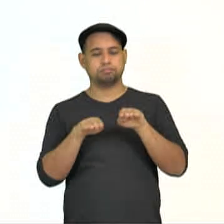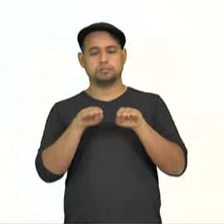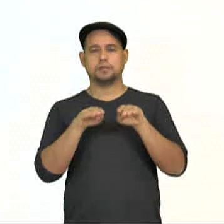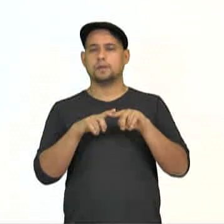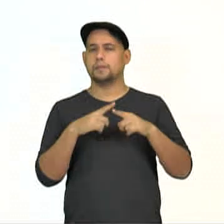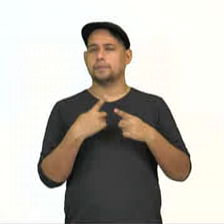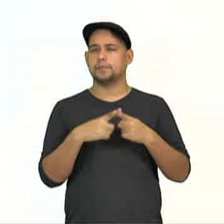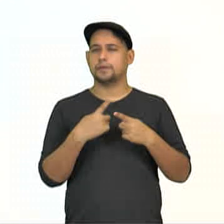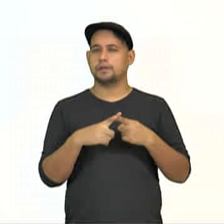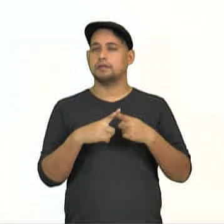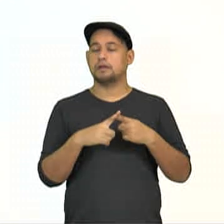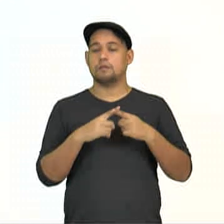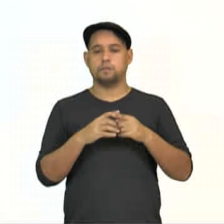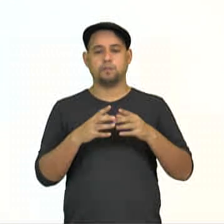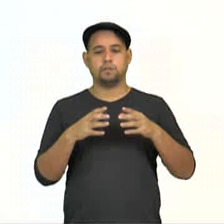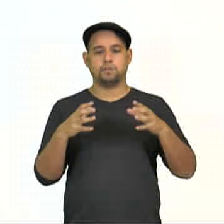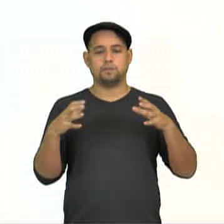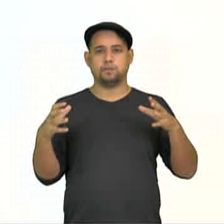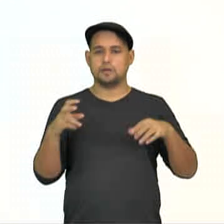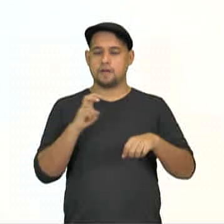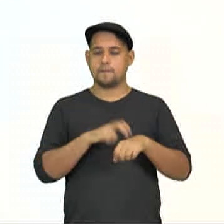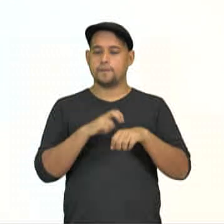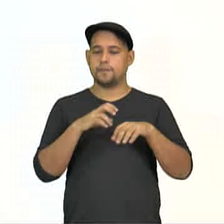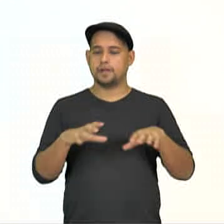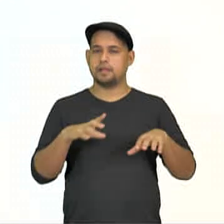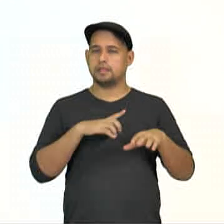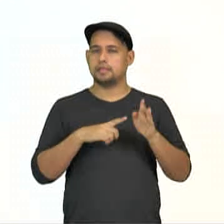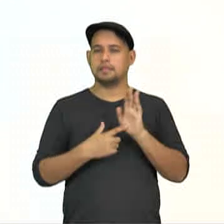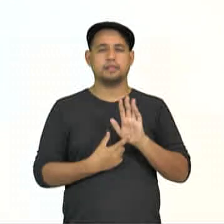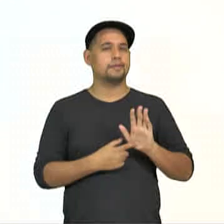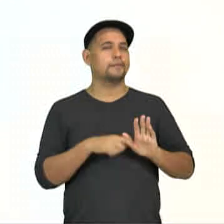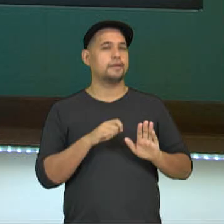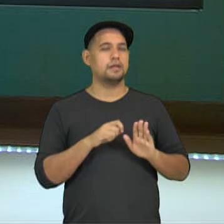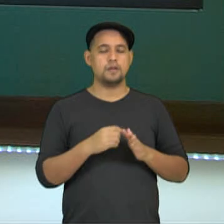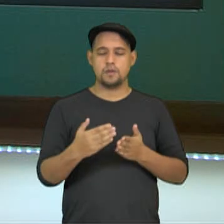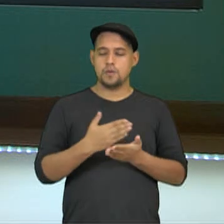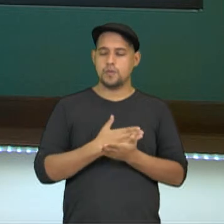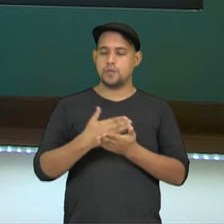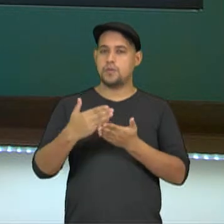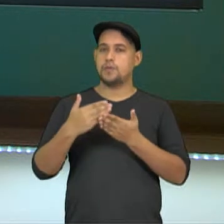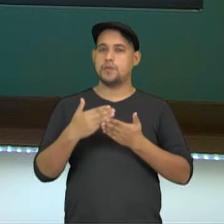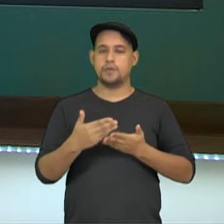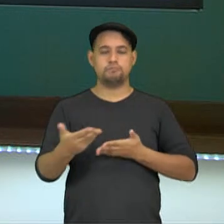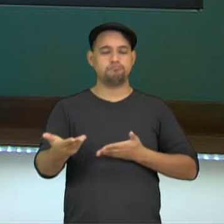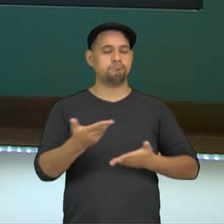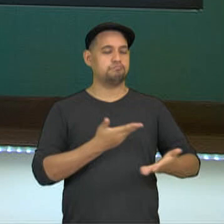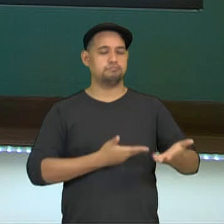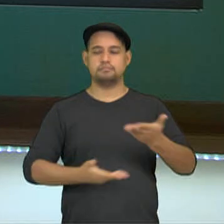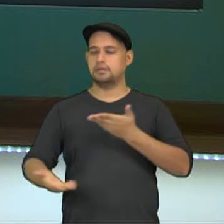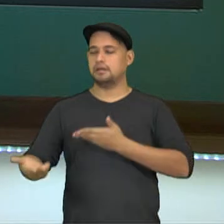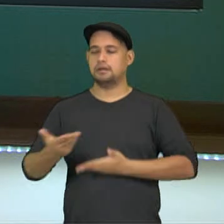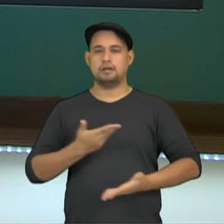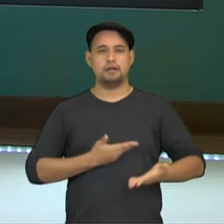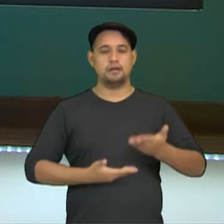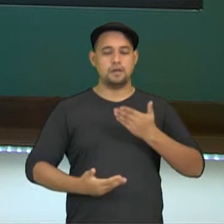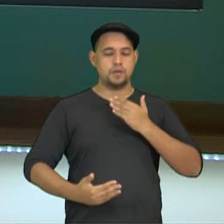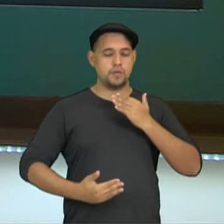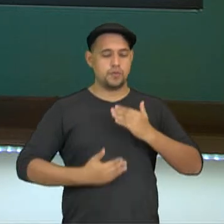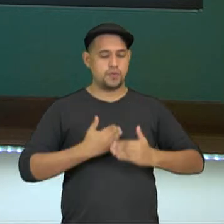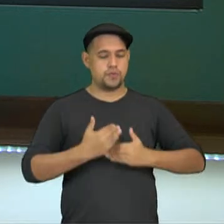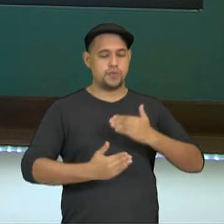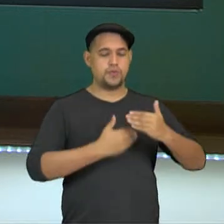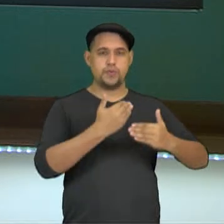pois o mesmo com o aumento da pandemia, há aumento das iniciativas solidárias. Então, ao passo que